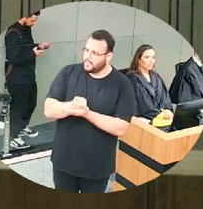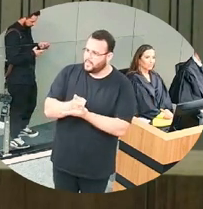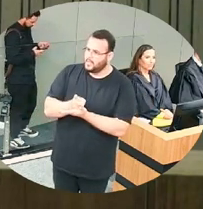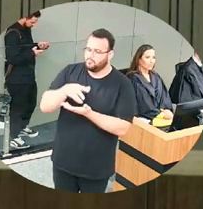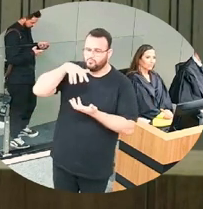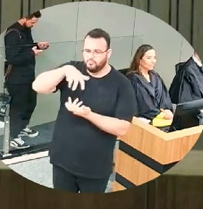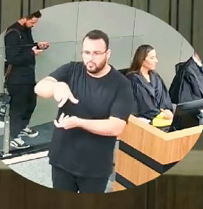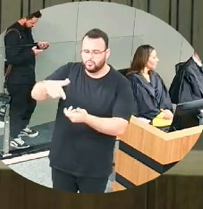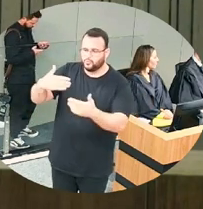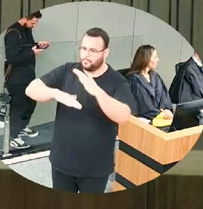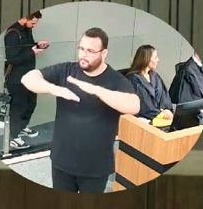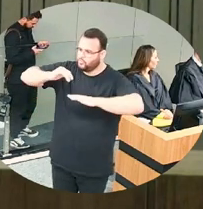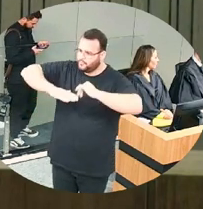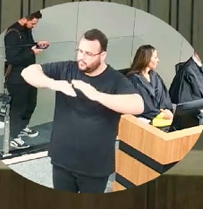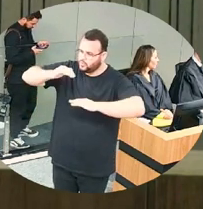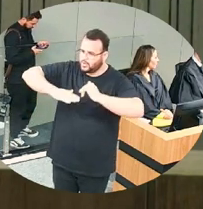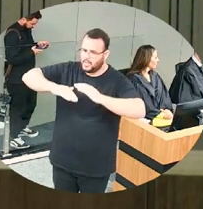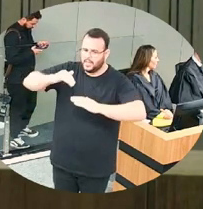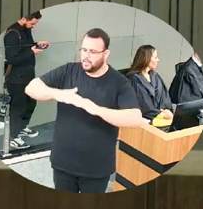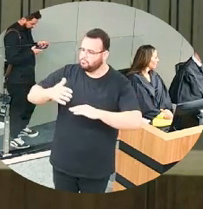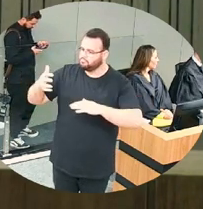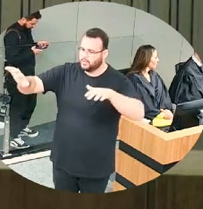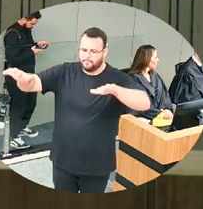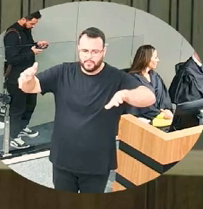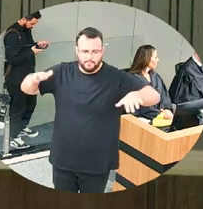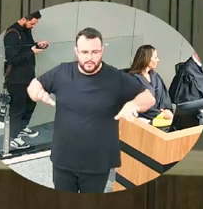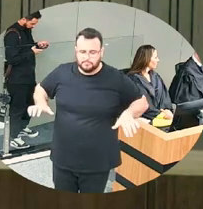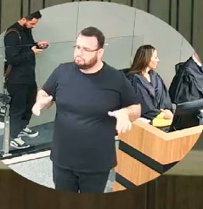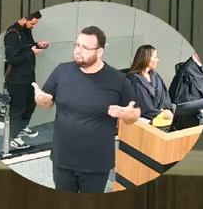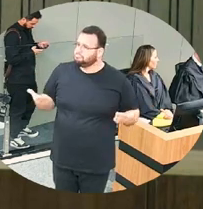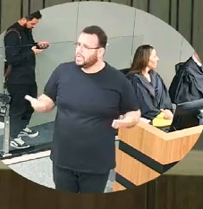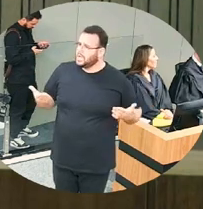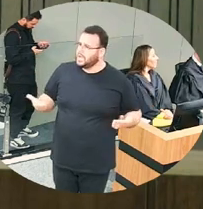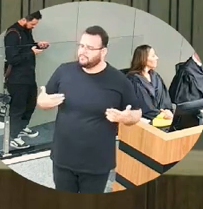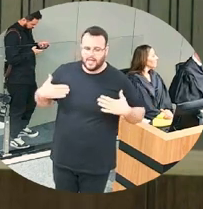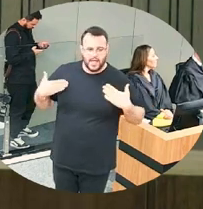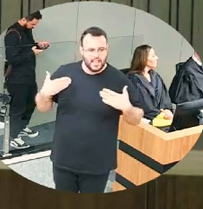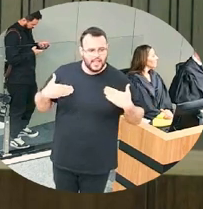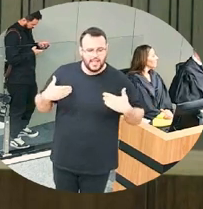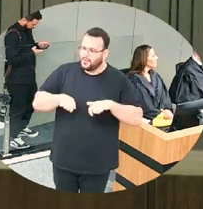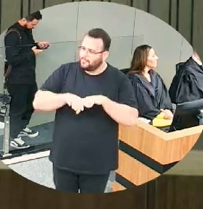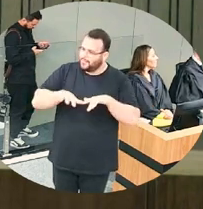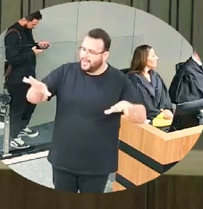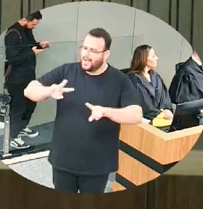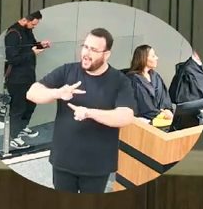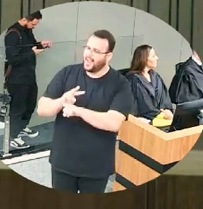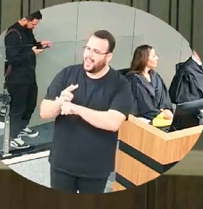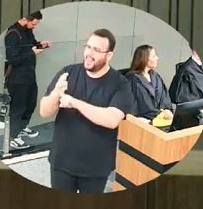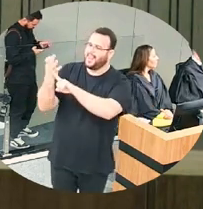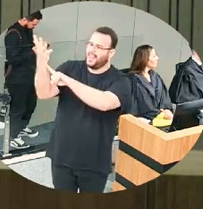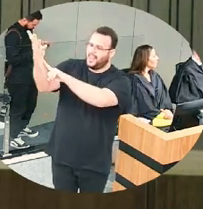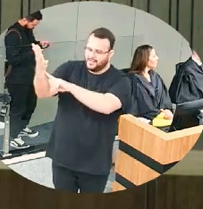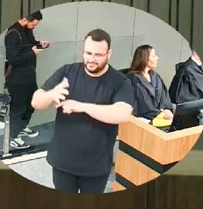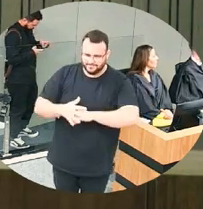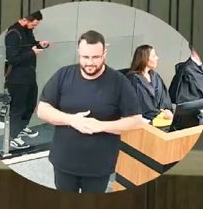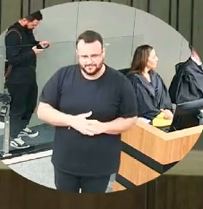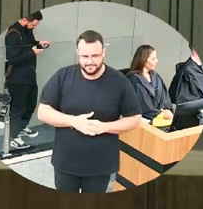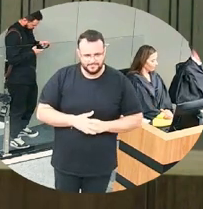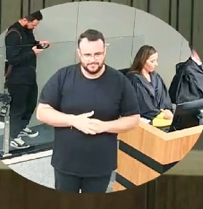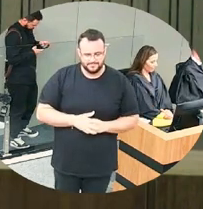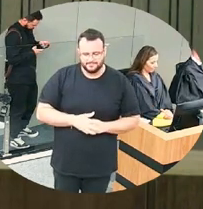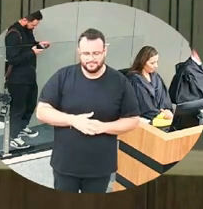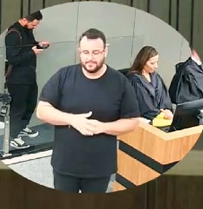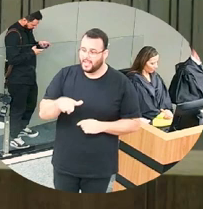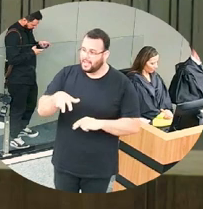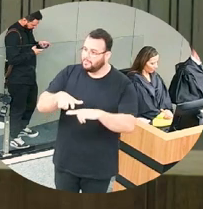profissional aprendi que a carga dividida se torna mais leve e alegria dividida é multiplicada